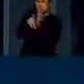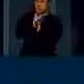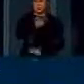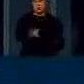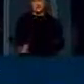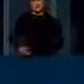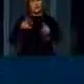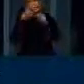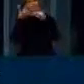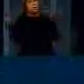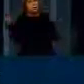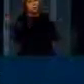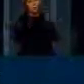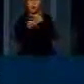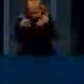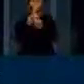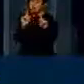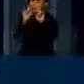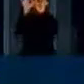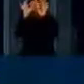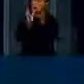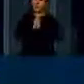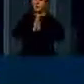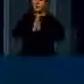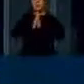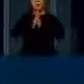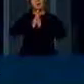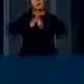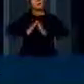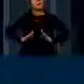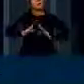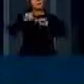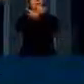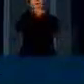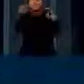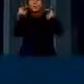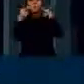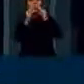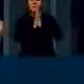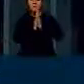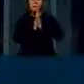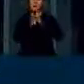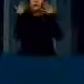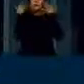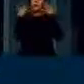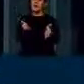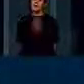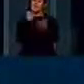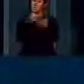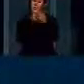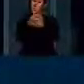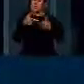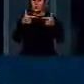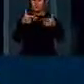estão sendo. Isso não é justo e eu peço a vocês, alguém que esteja nos assistindo, que participe dessa luta, que essa